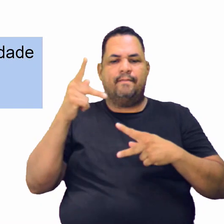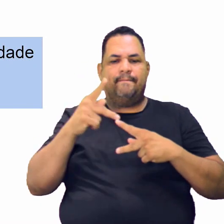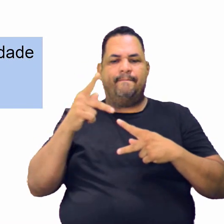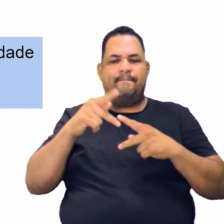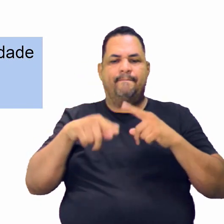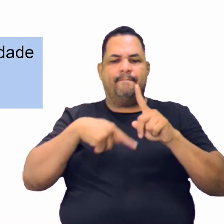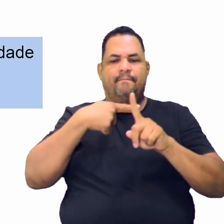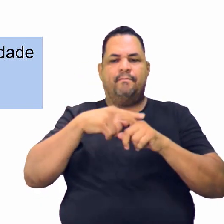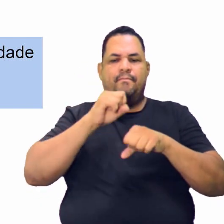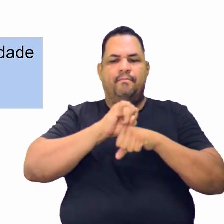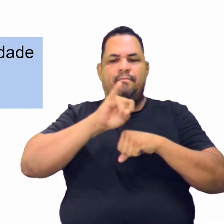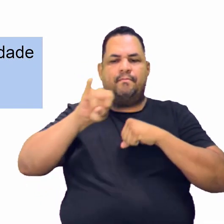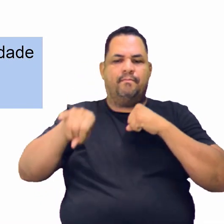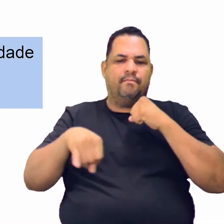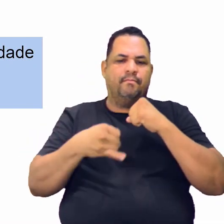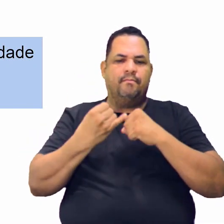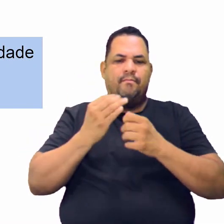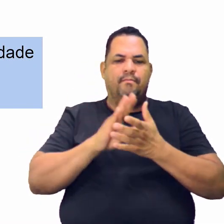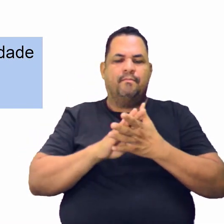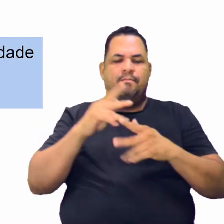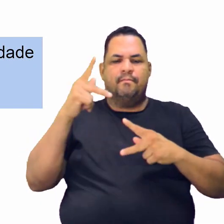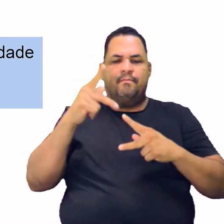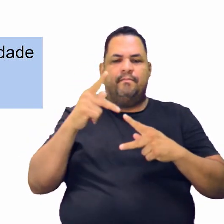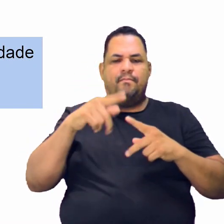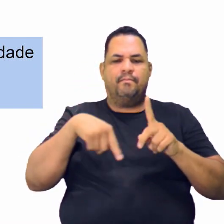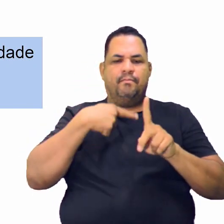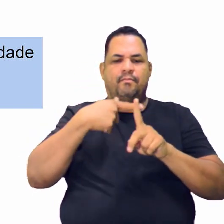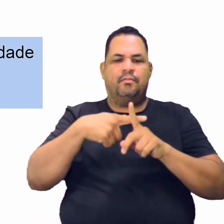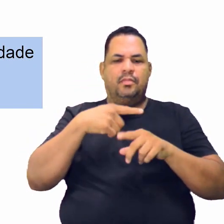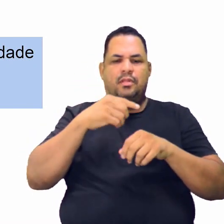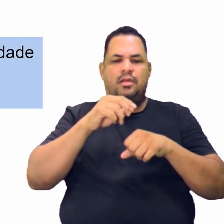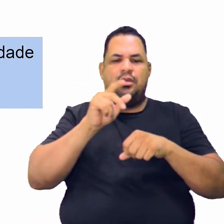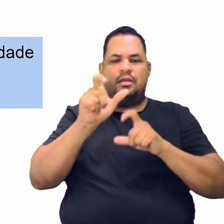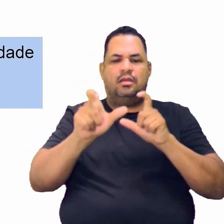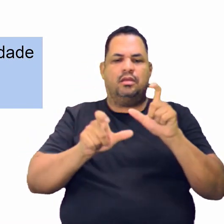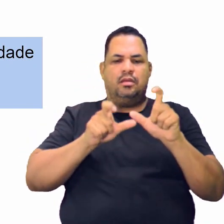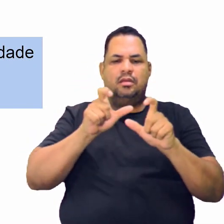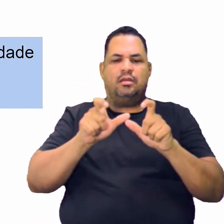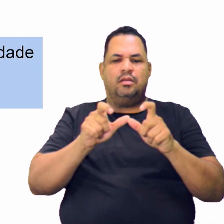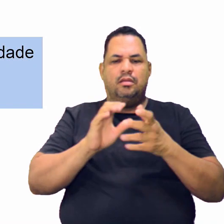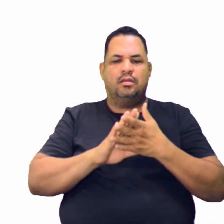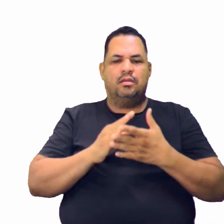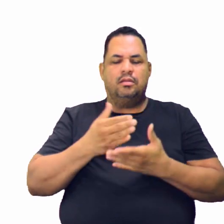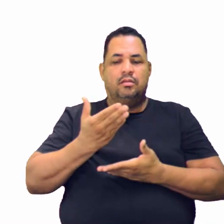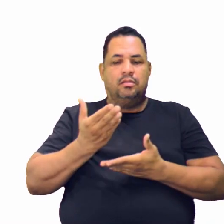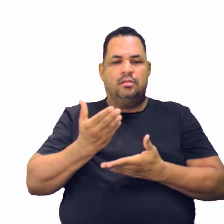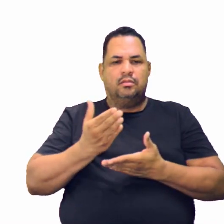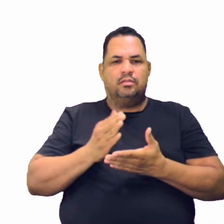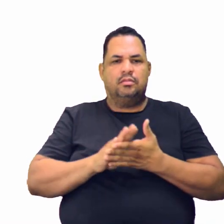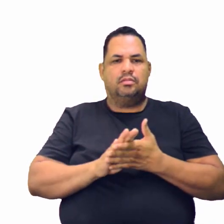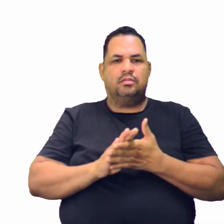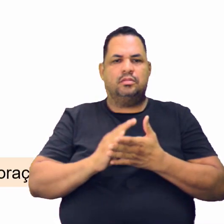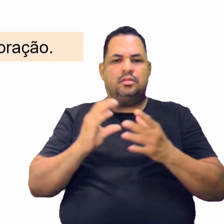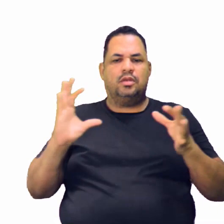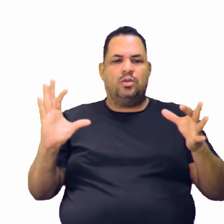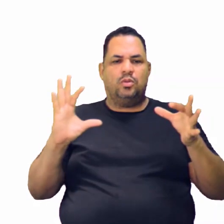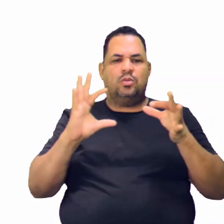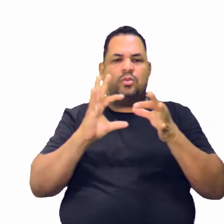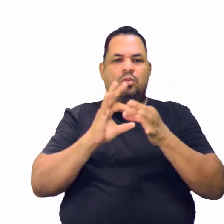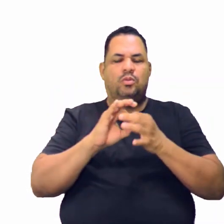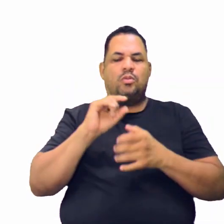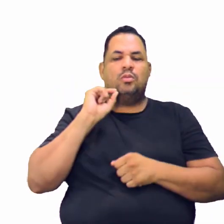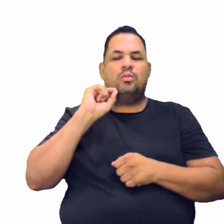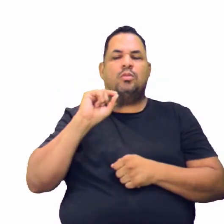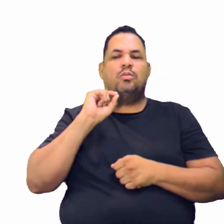mais adjetivo, de novo. E preposição mais advérbio, por aqui. E a conjunção. O que